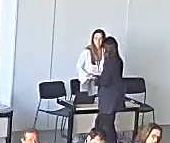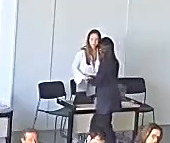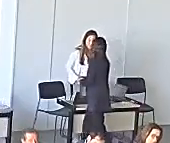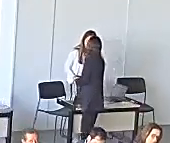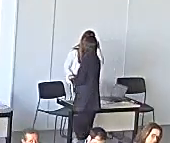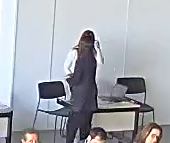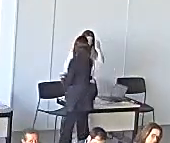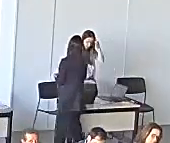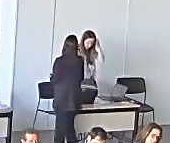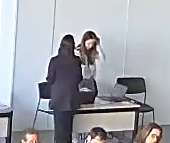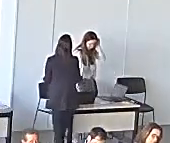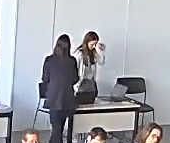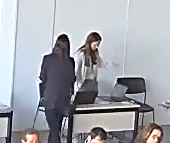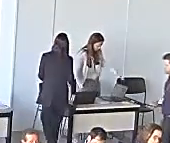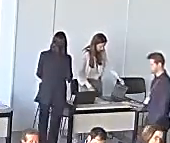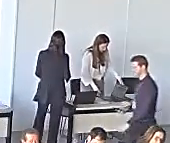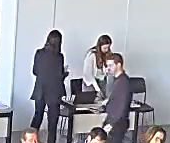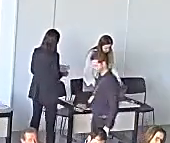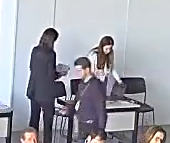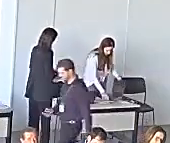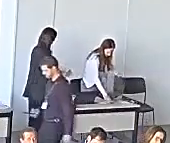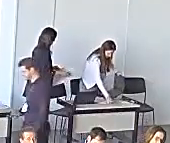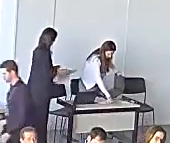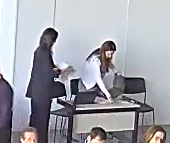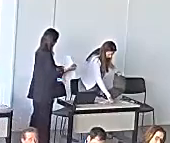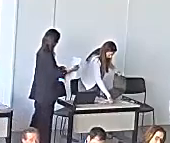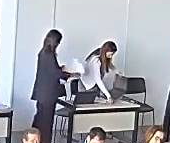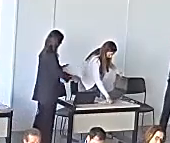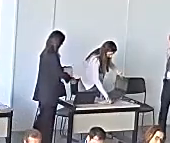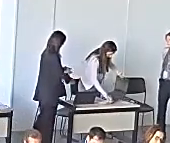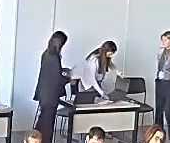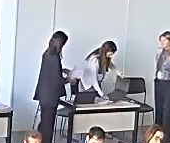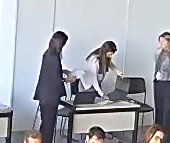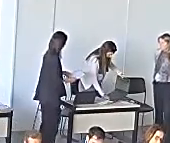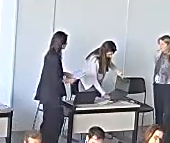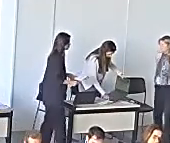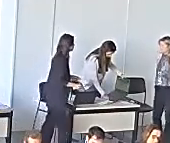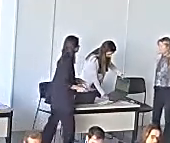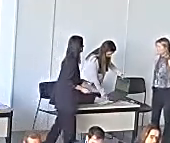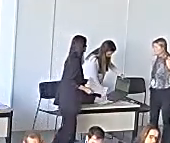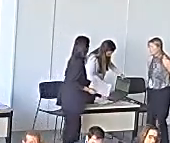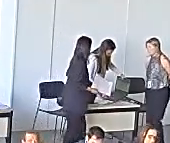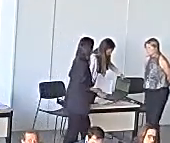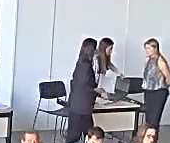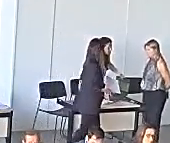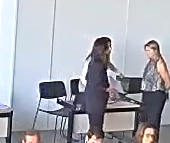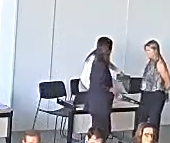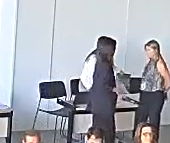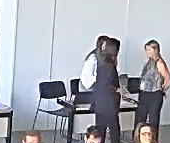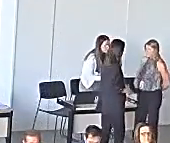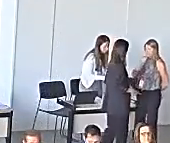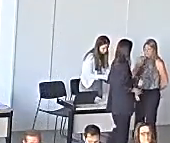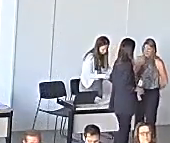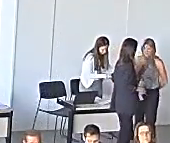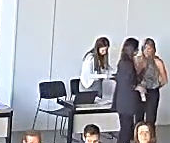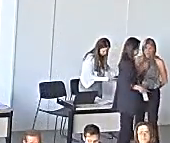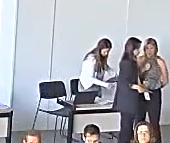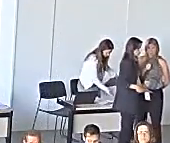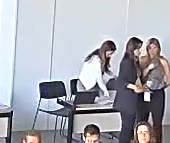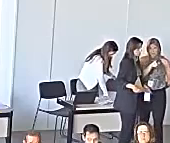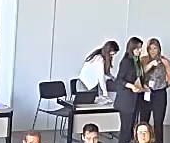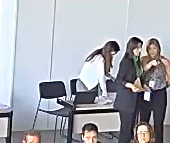Defesa dos Direitos das Pessoas com Deficiência. Estou assim muito honrado de estar atendendo